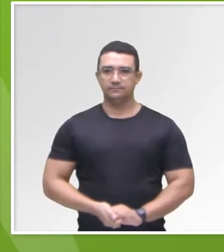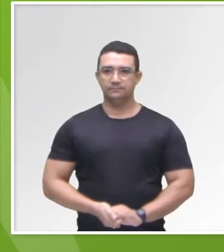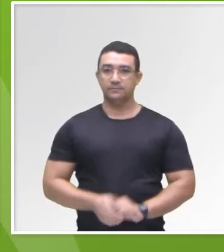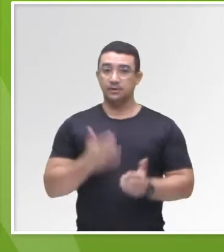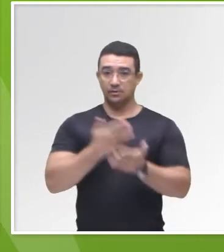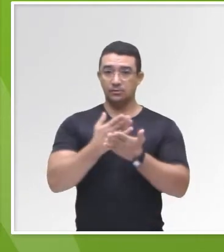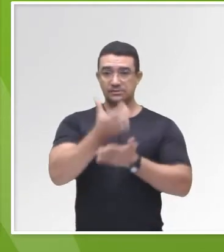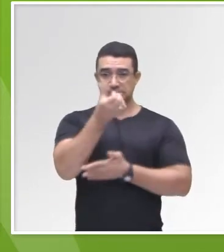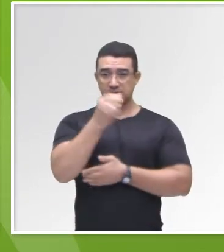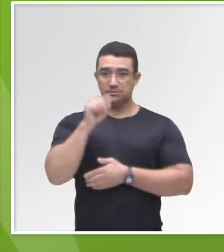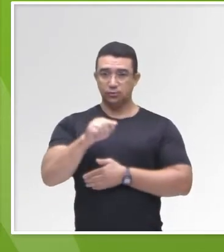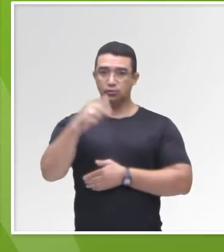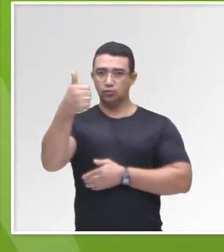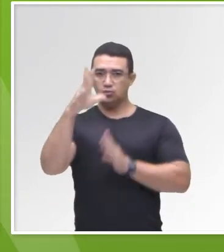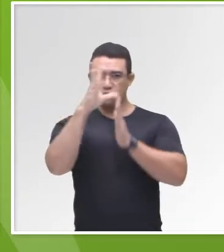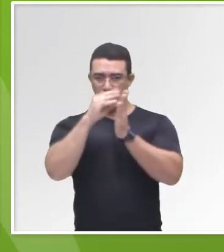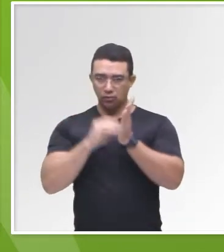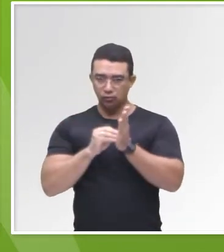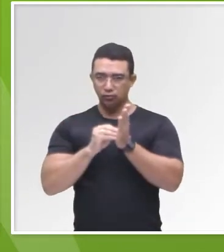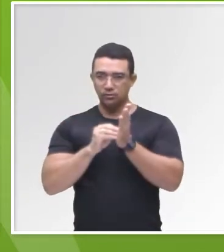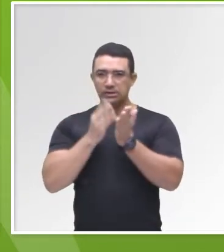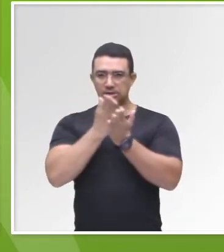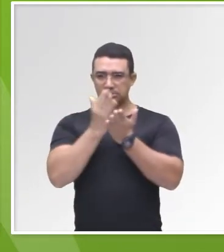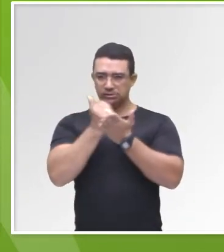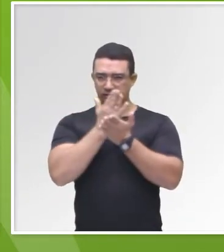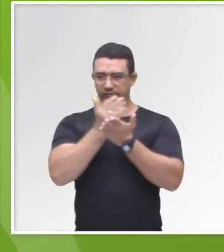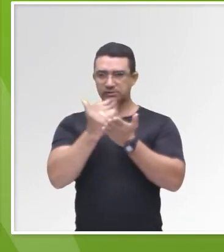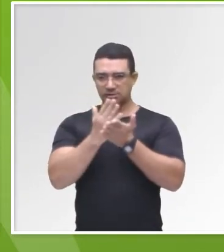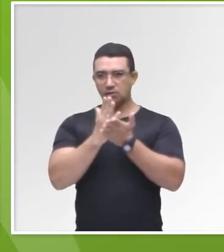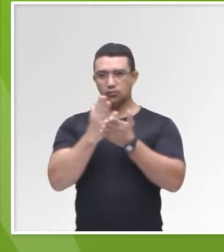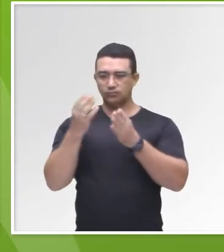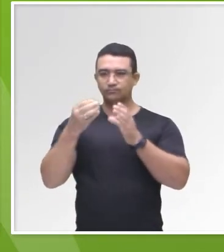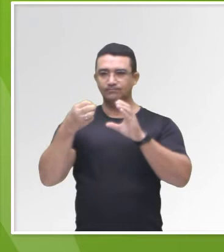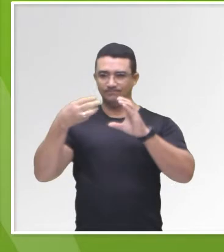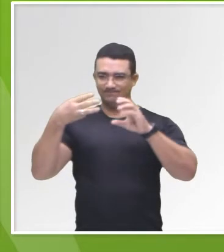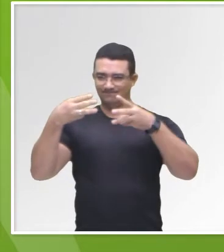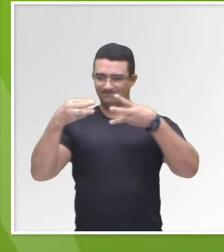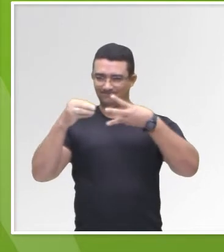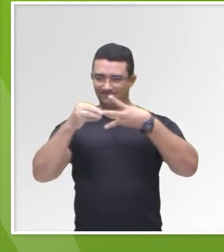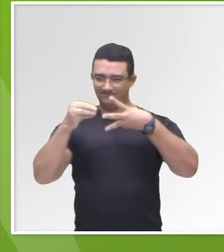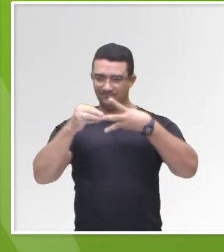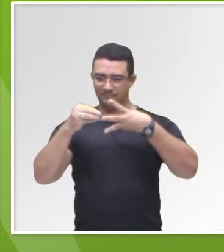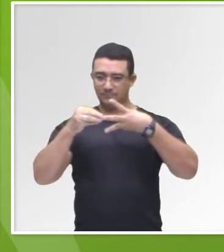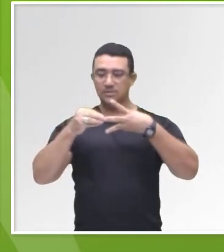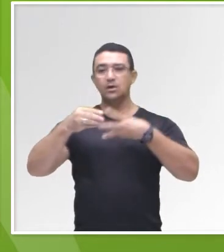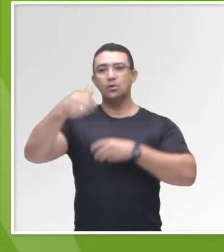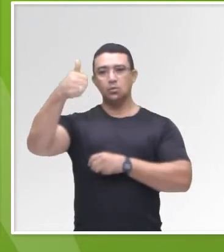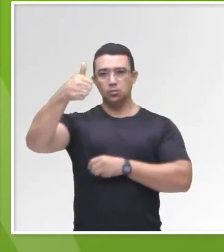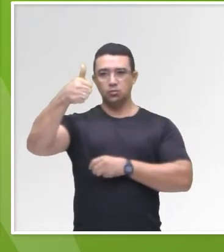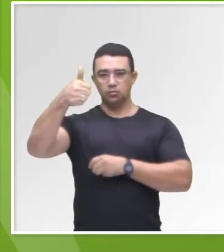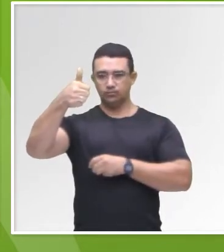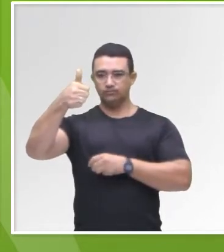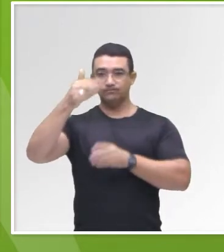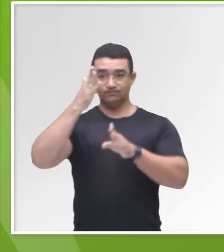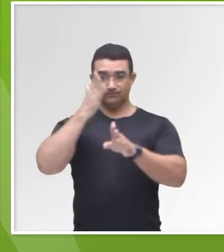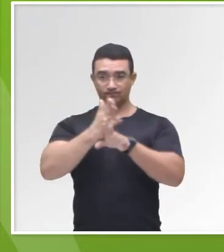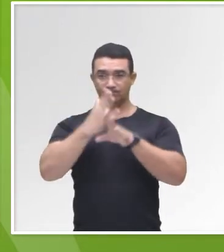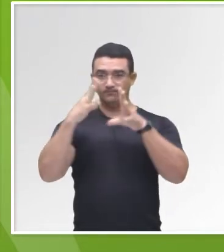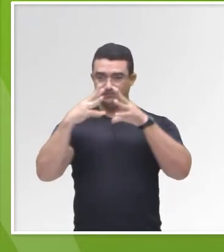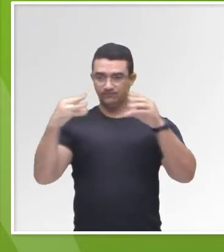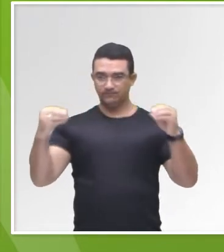Aula 6.1, Conteúdo: Divisão celular 1, mitose.